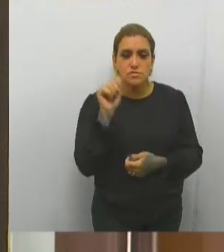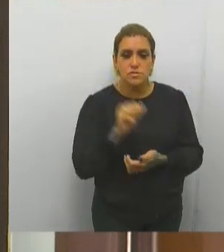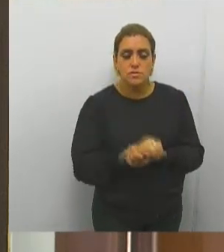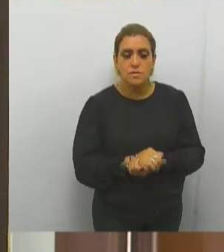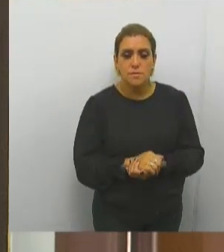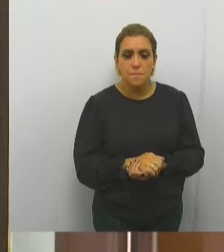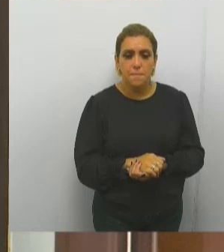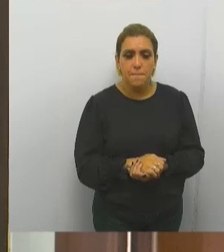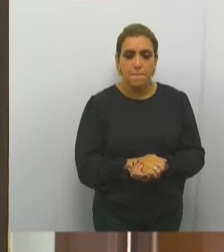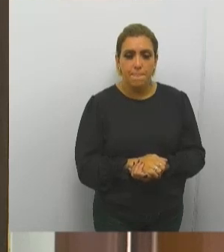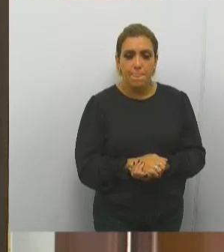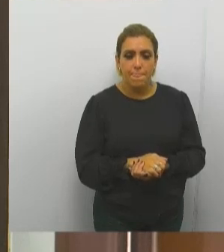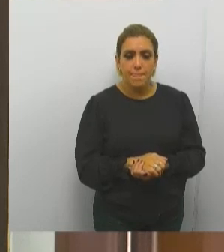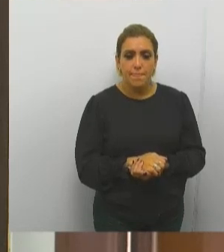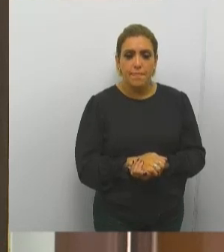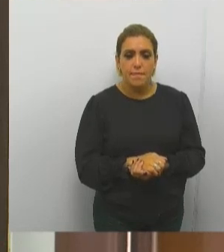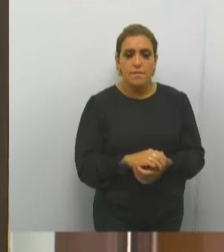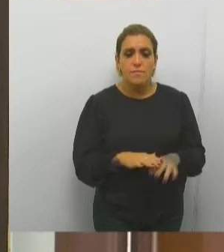nós